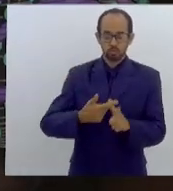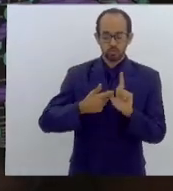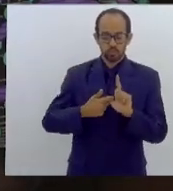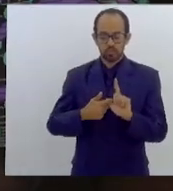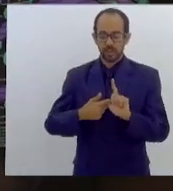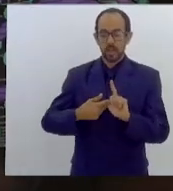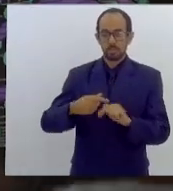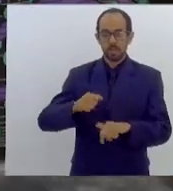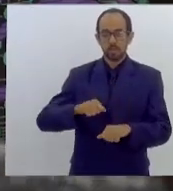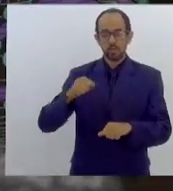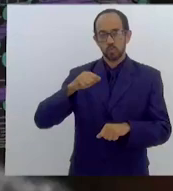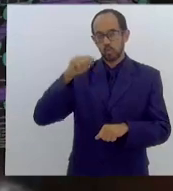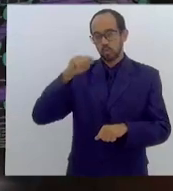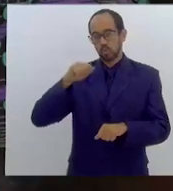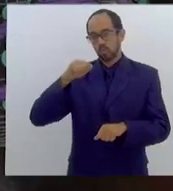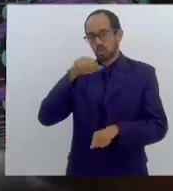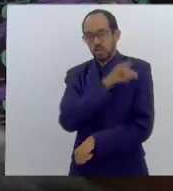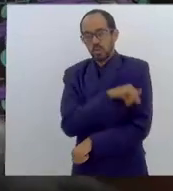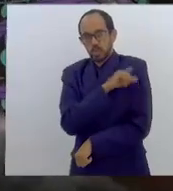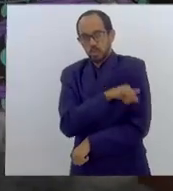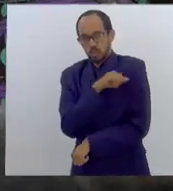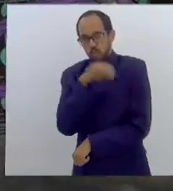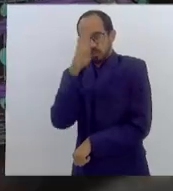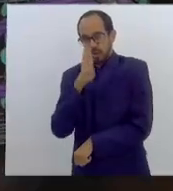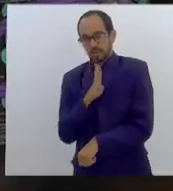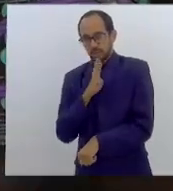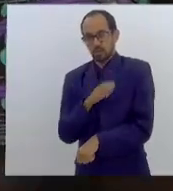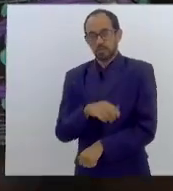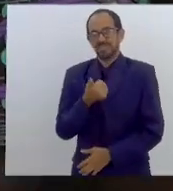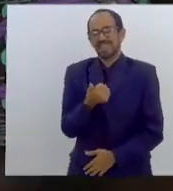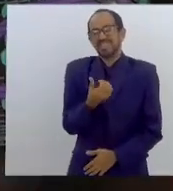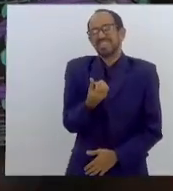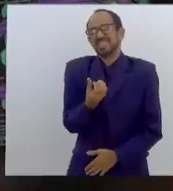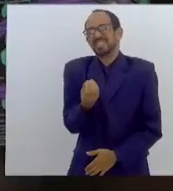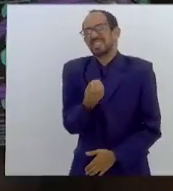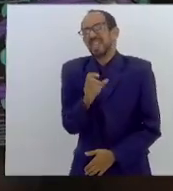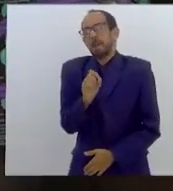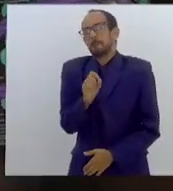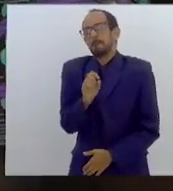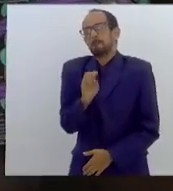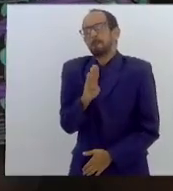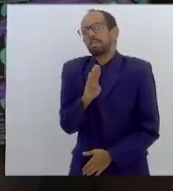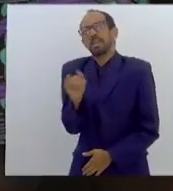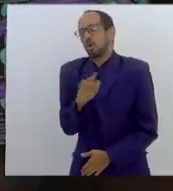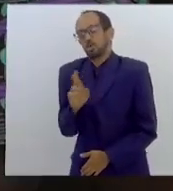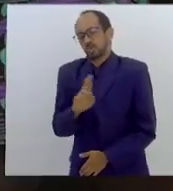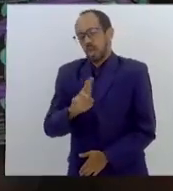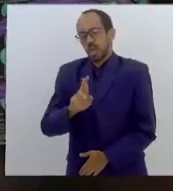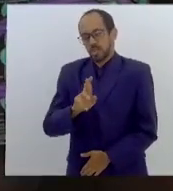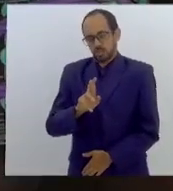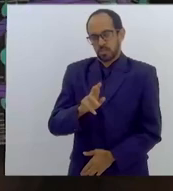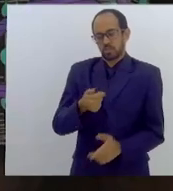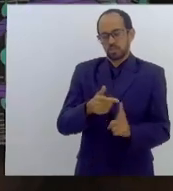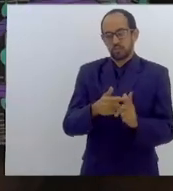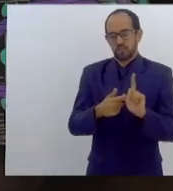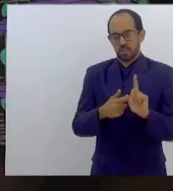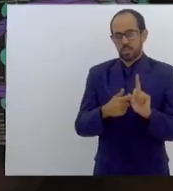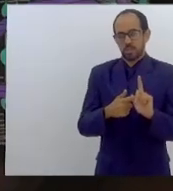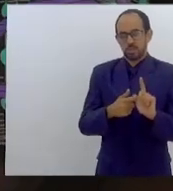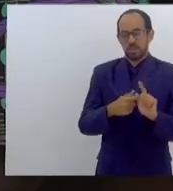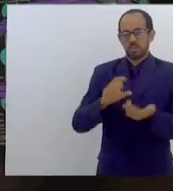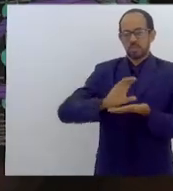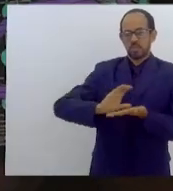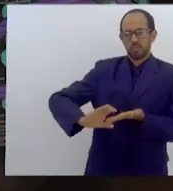Estado com a União e na casa de bilhões. São mais de 160 bilhões de dívida. E hoje a gente tem aqui no orçamento